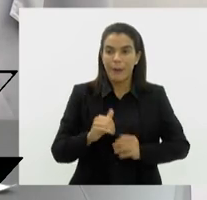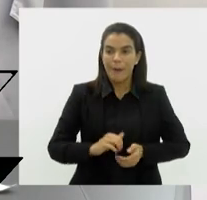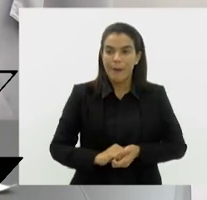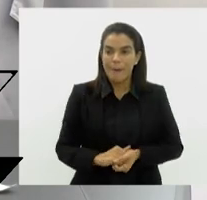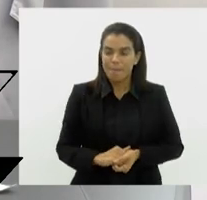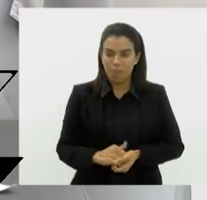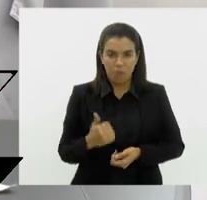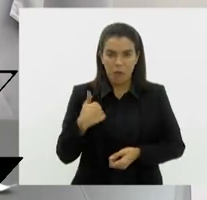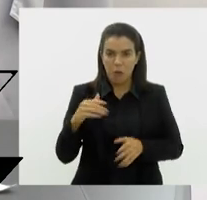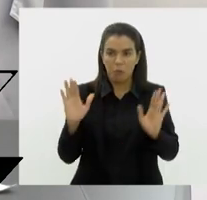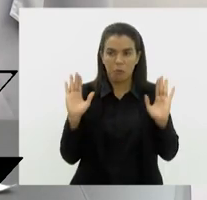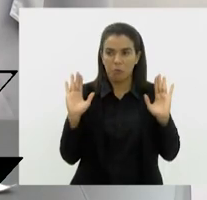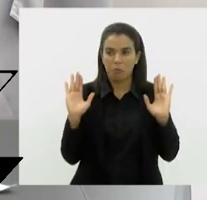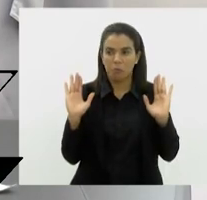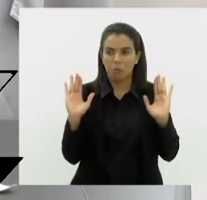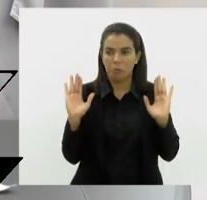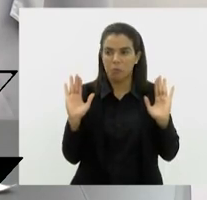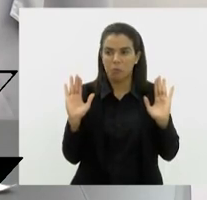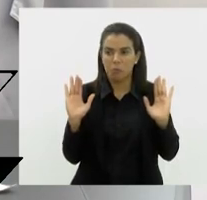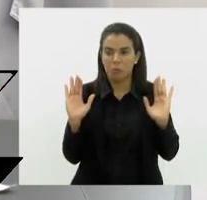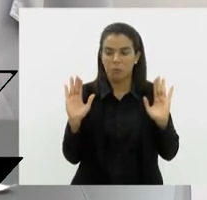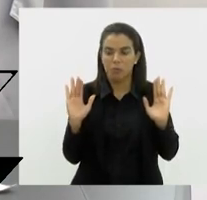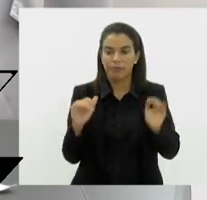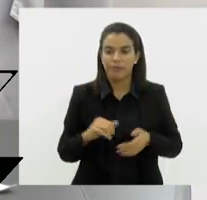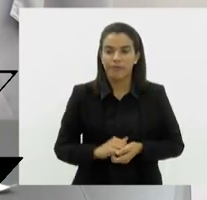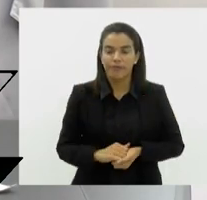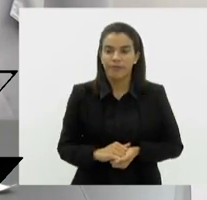de pauta o 15? Eu não. Não?